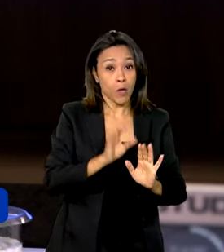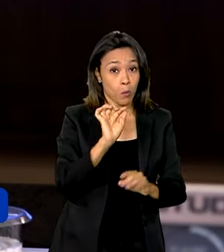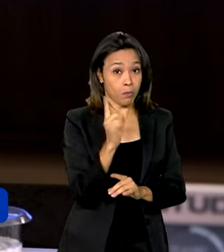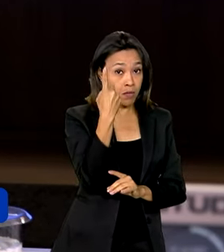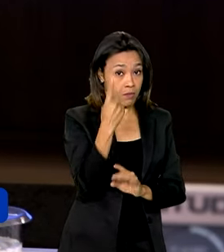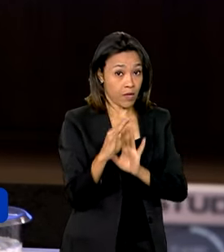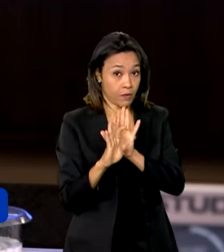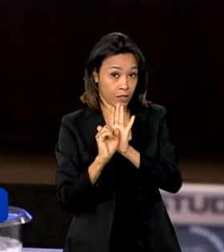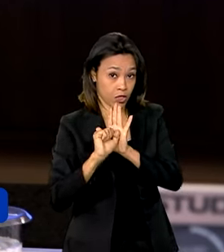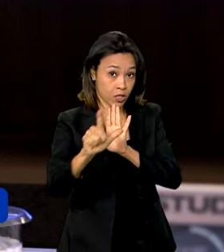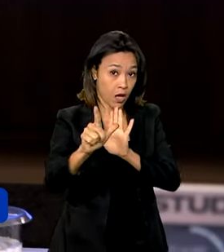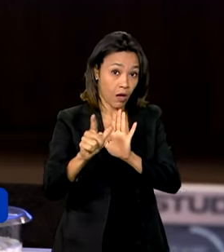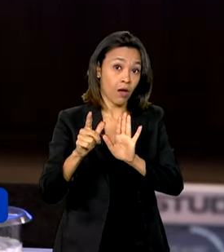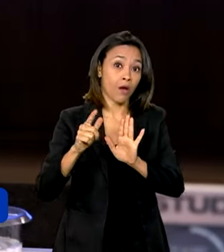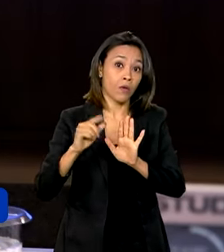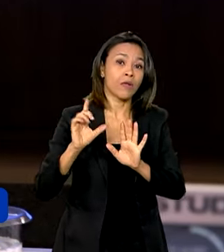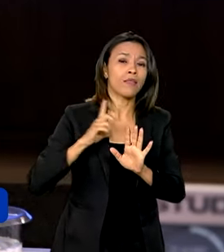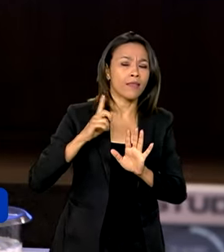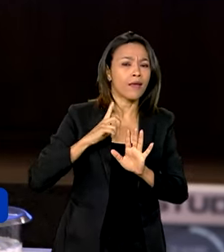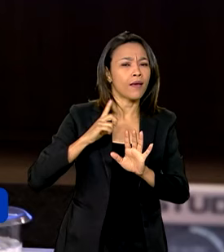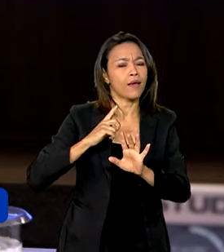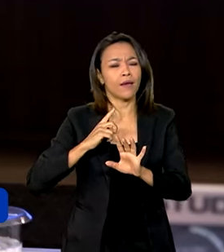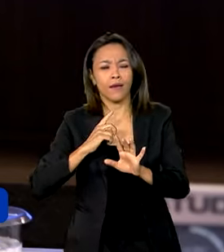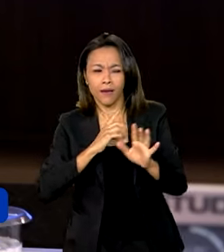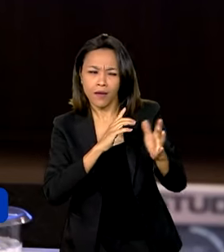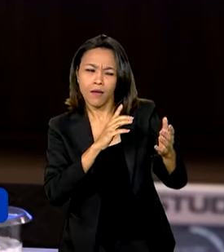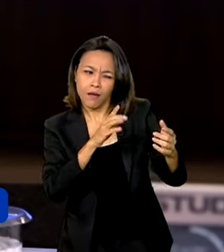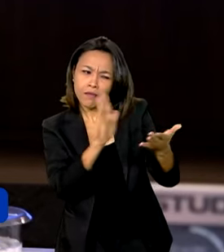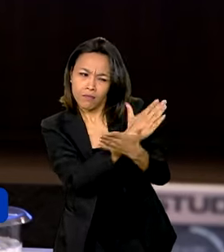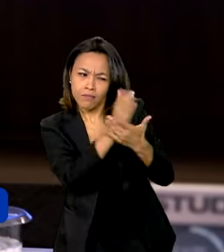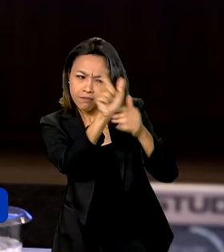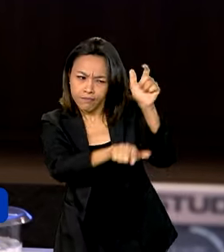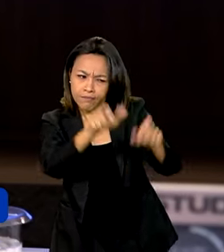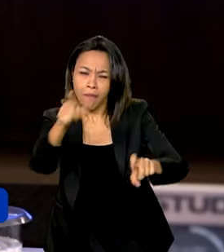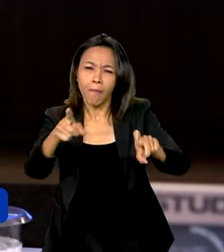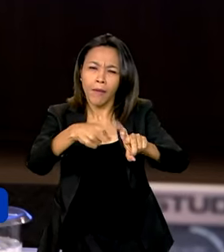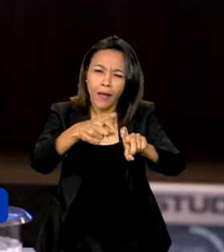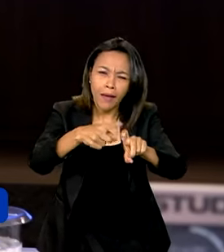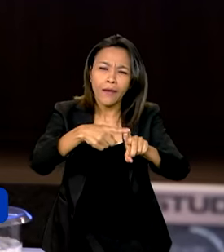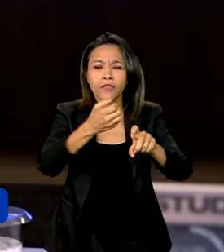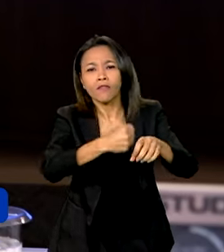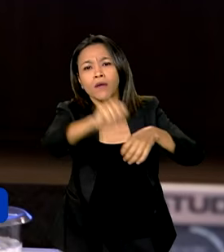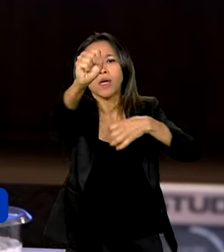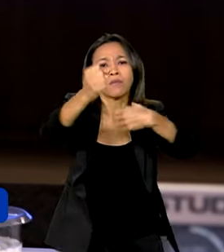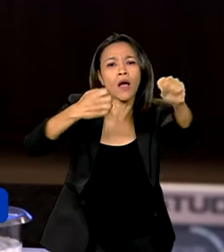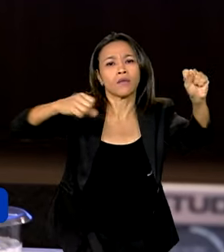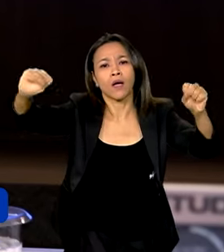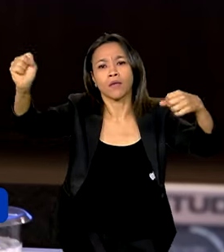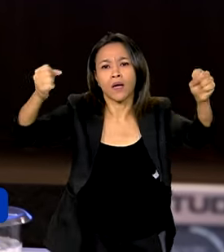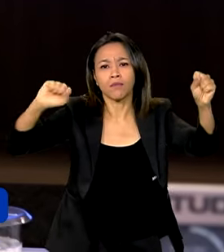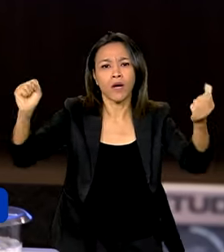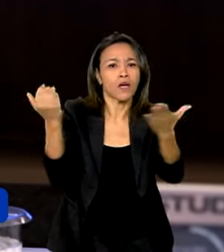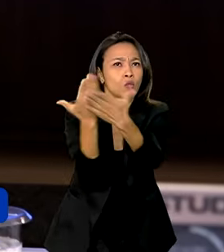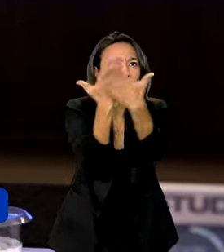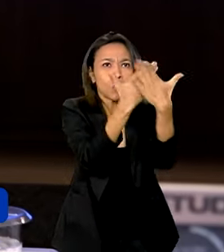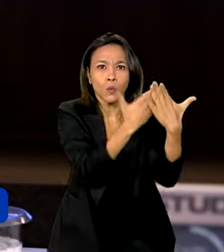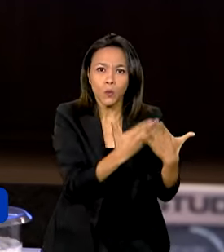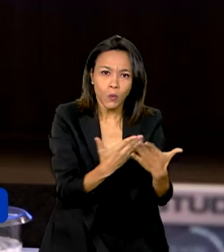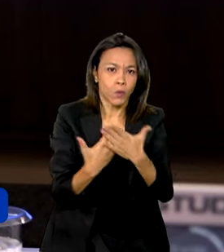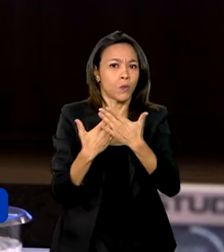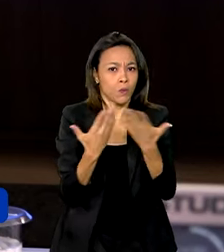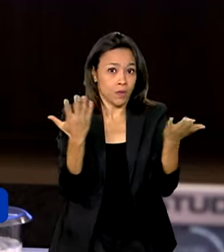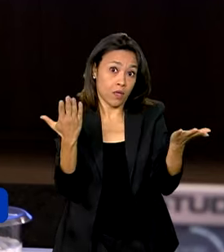H sempre aqueles médicos e médicas que vão paraa residência para outros eh caminhos né